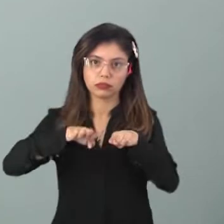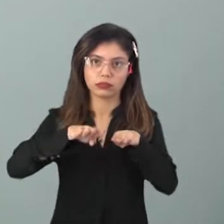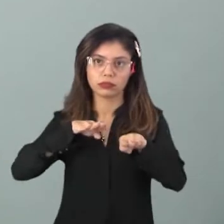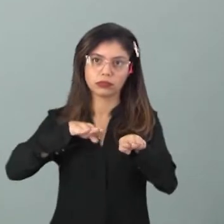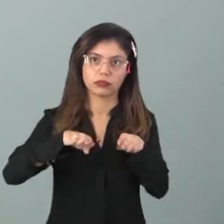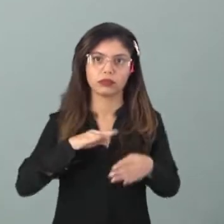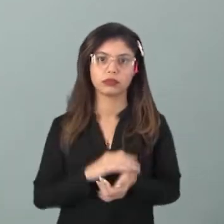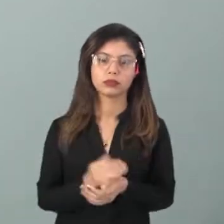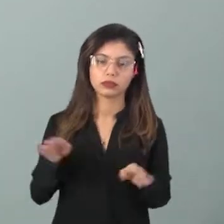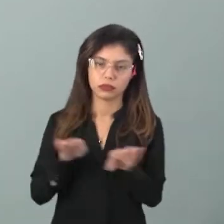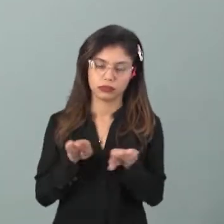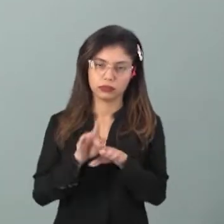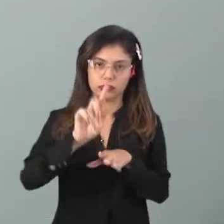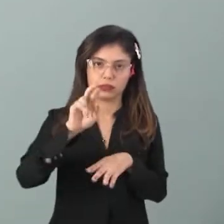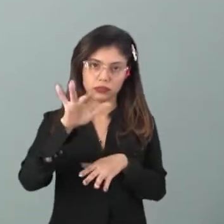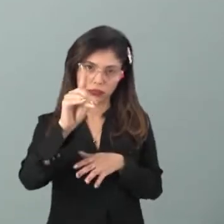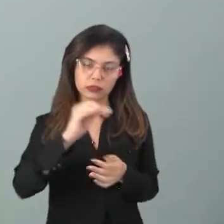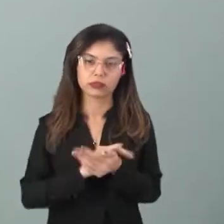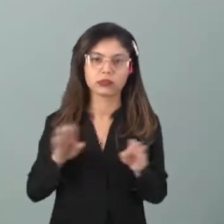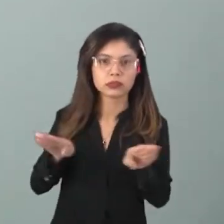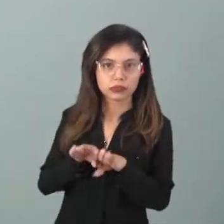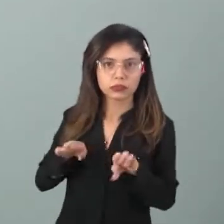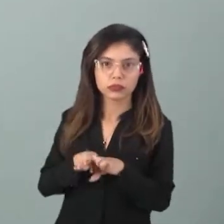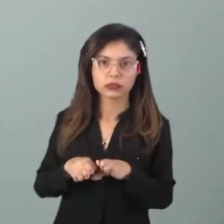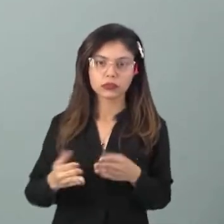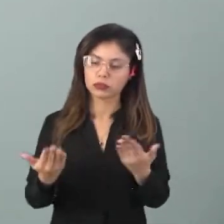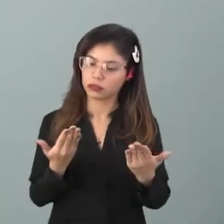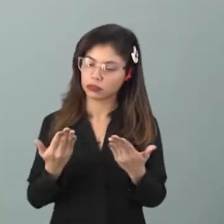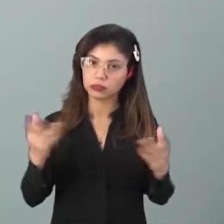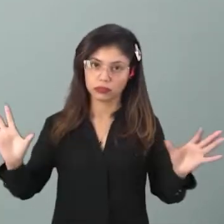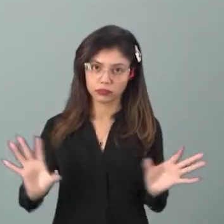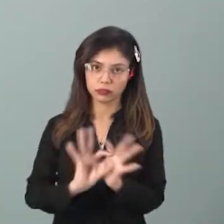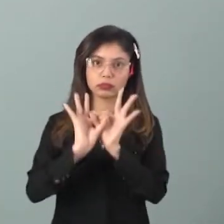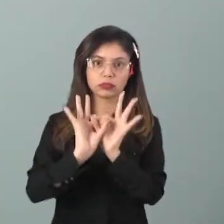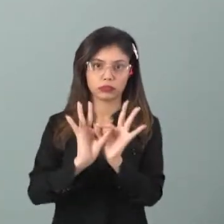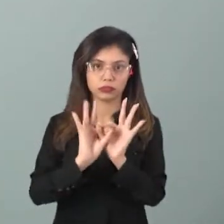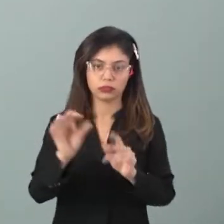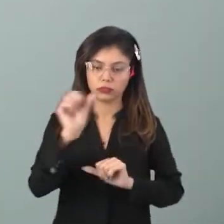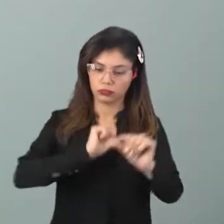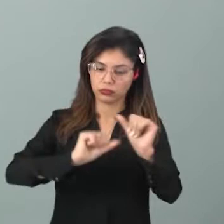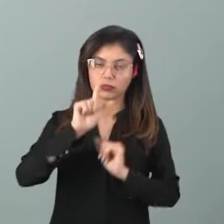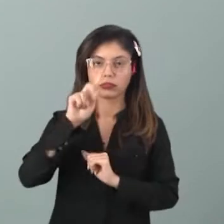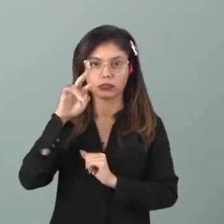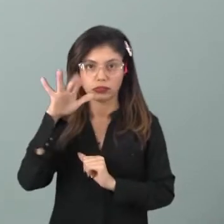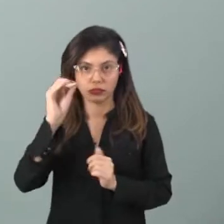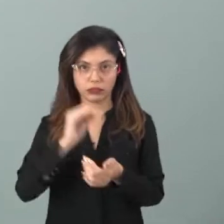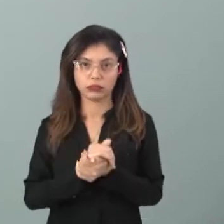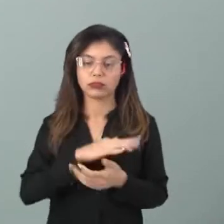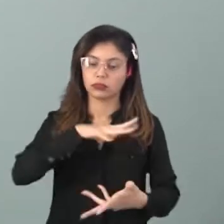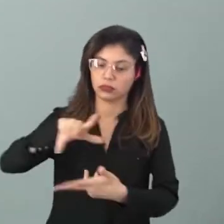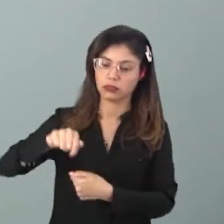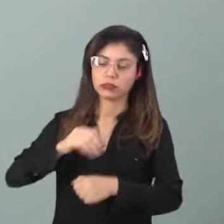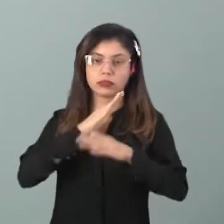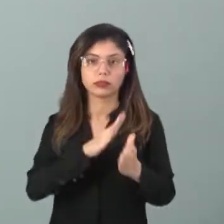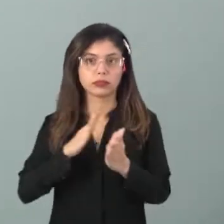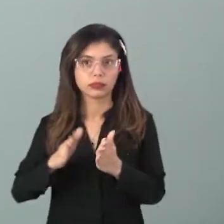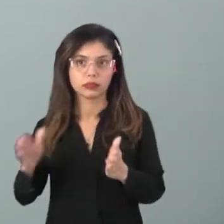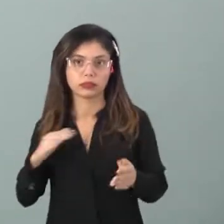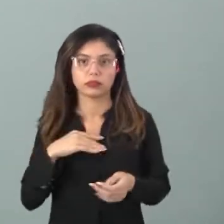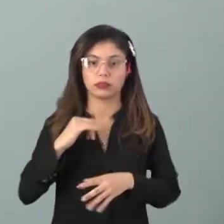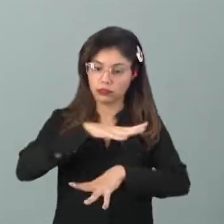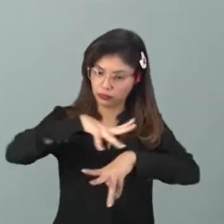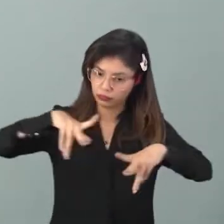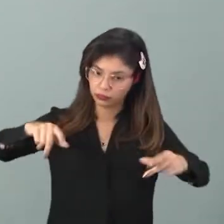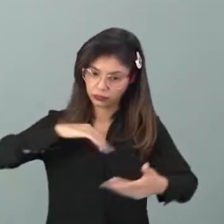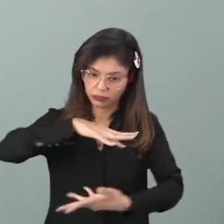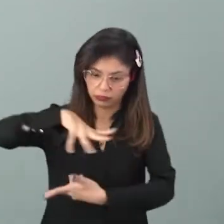essa geodinâmica, quando a gente fala também, ela está inteiramente ligada às mudanças geológicas que a Terra passa. Lembra que a